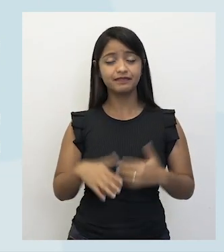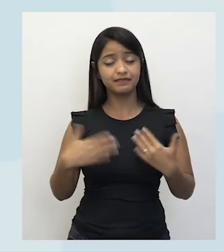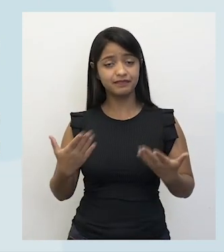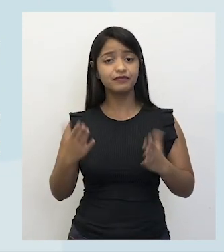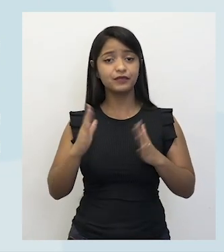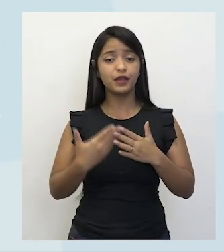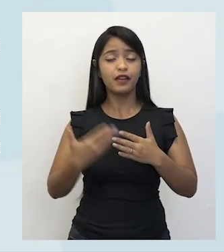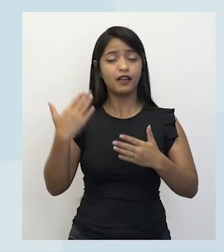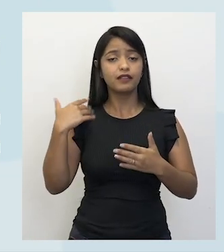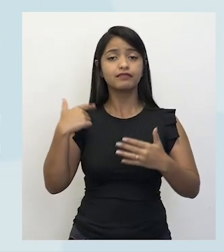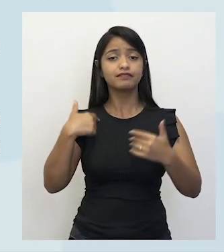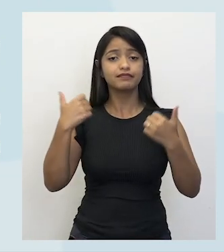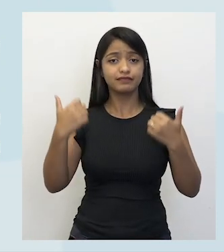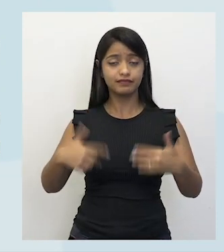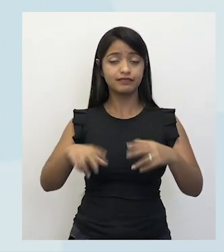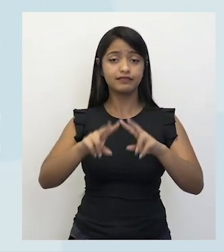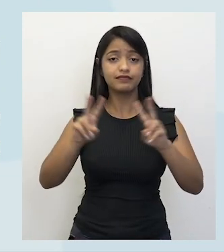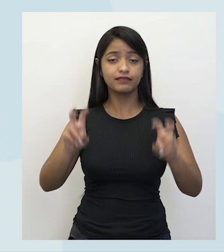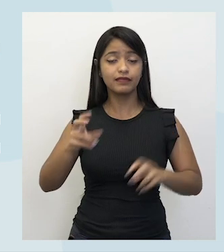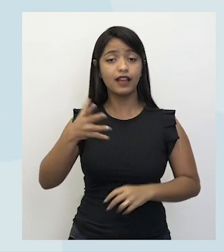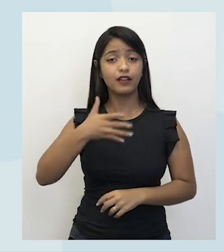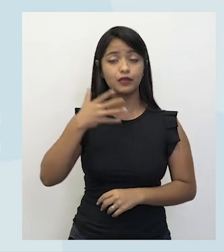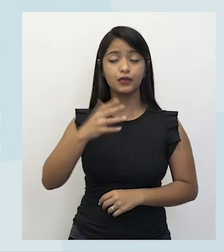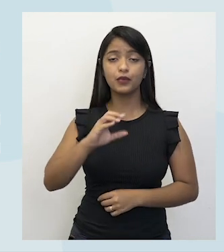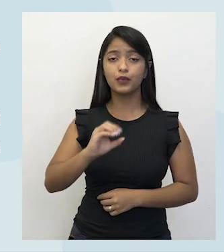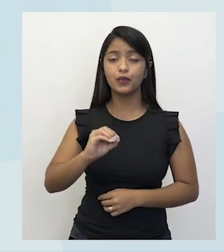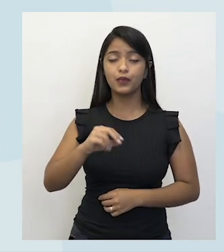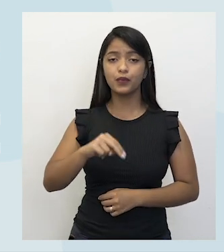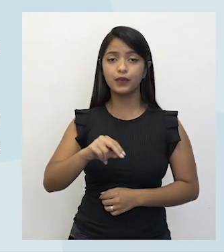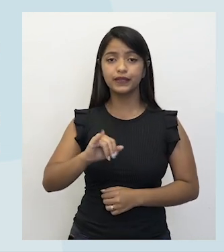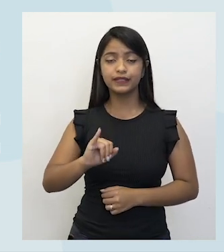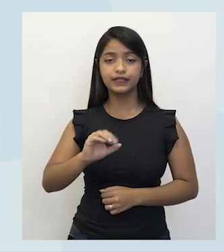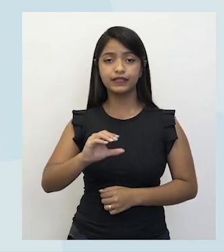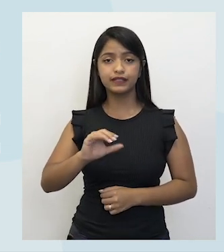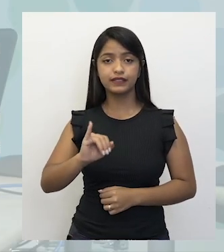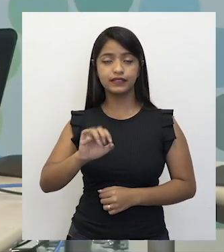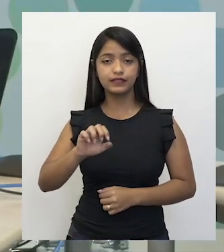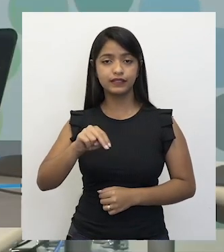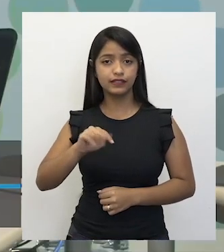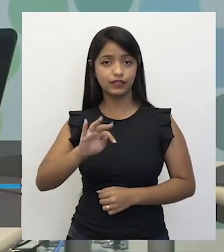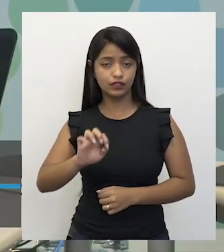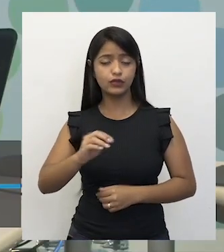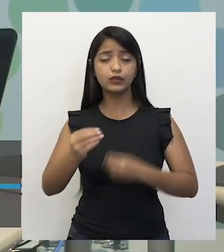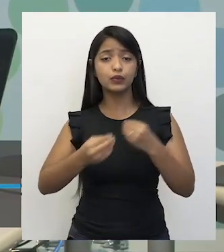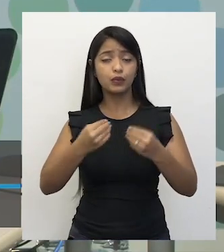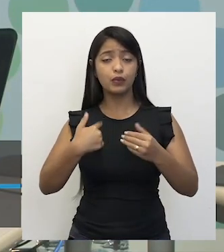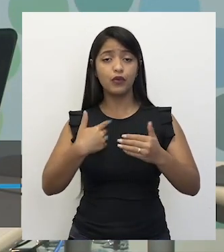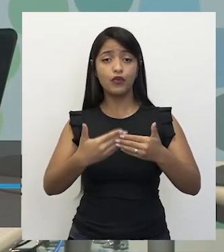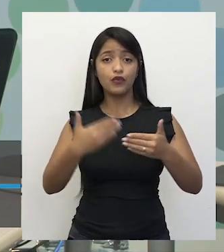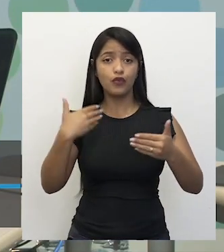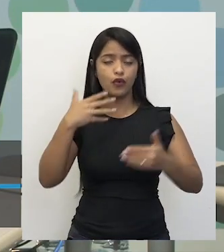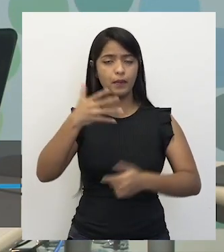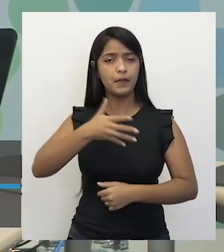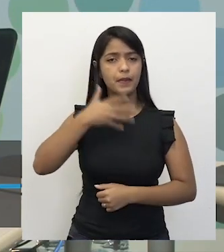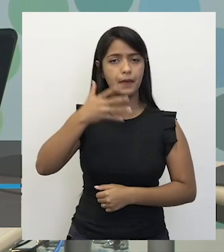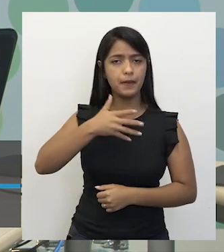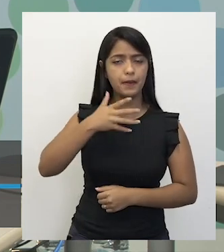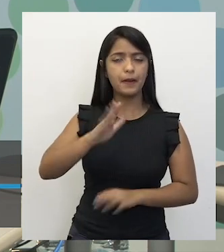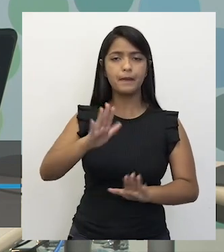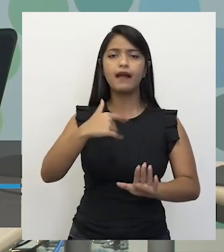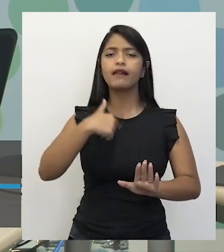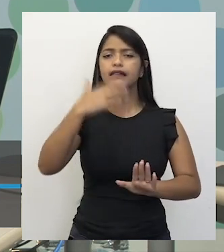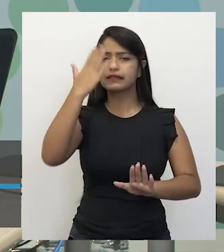falamos aqui sobre o narrador onisciente também, que ele também narra em terceira pessoa, porém ele sabe o que